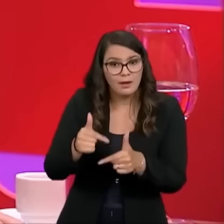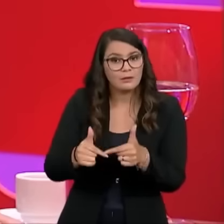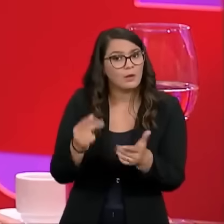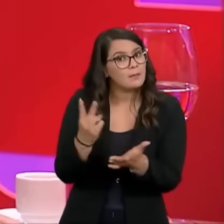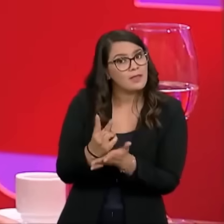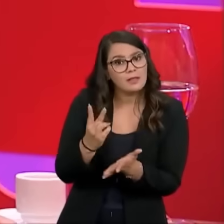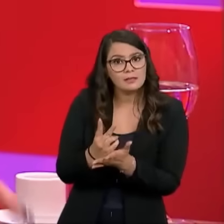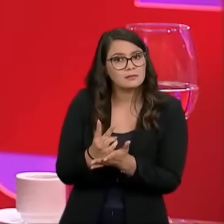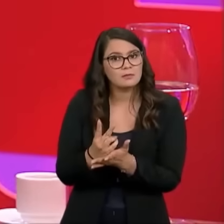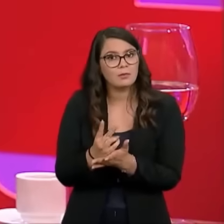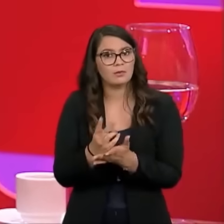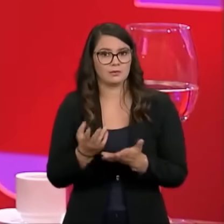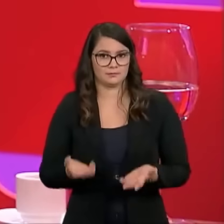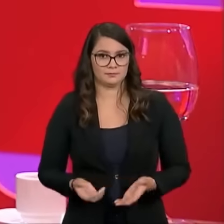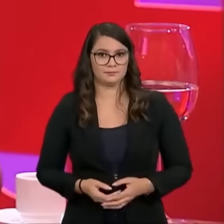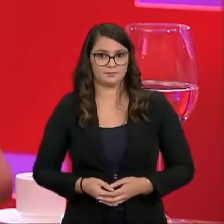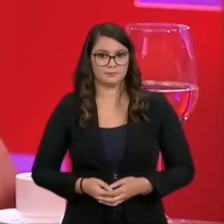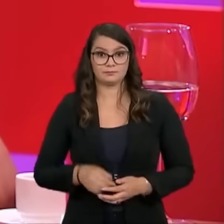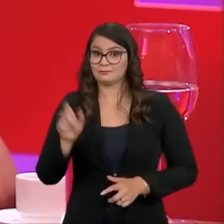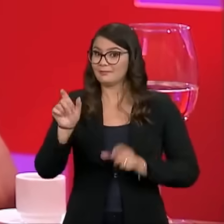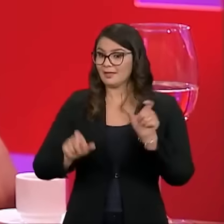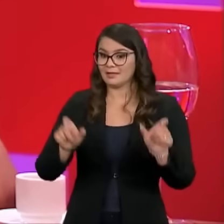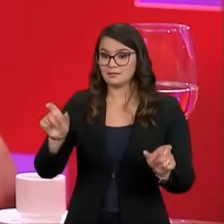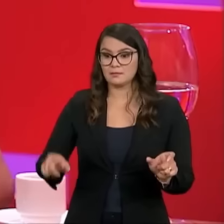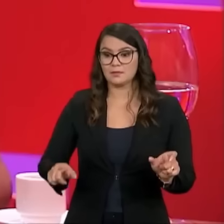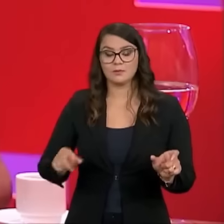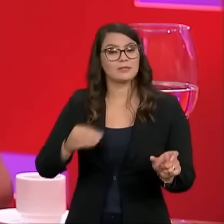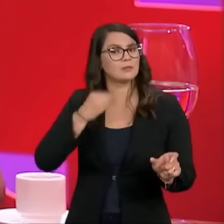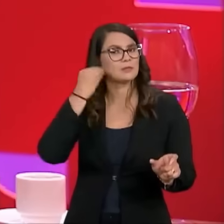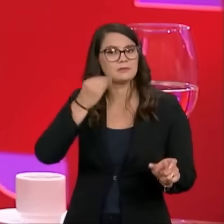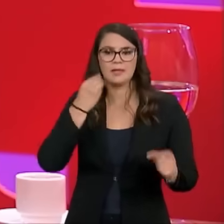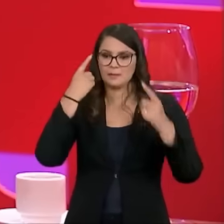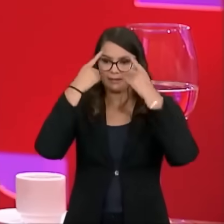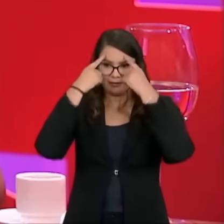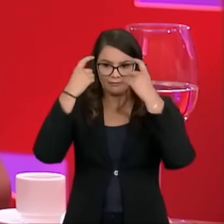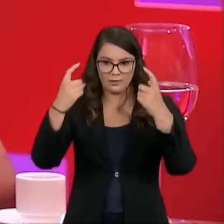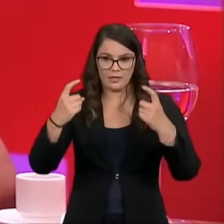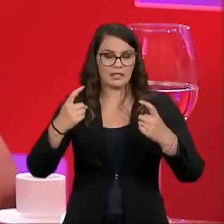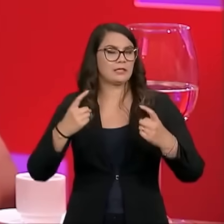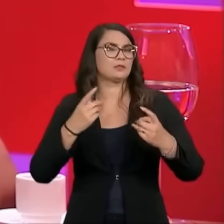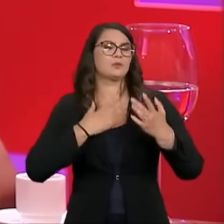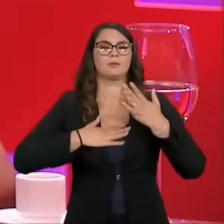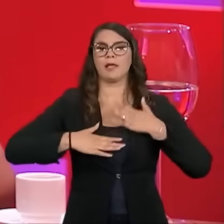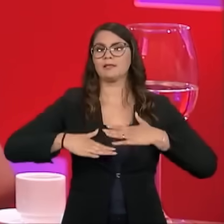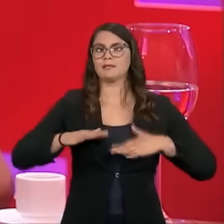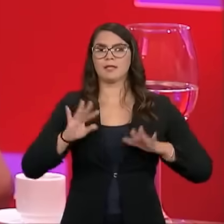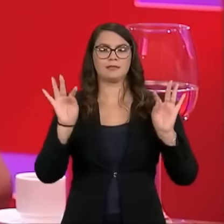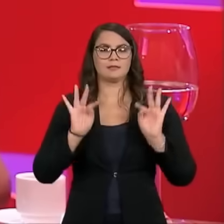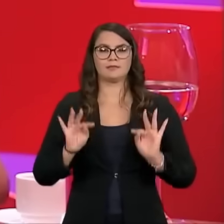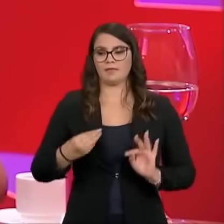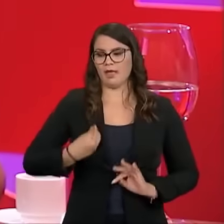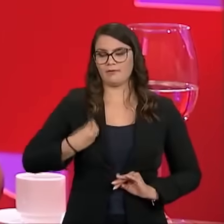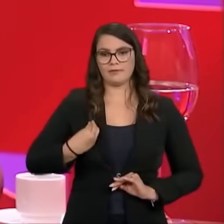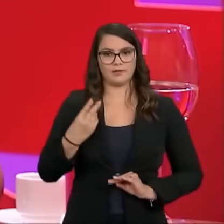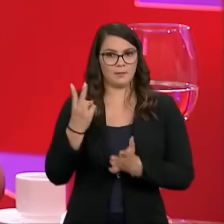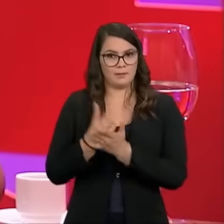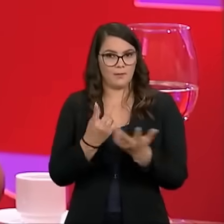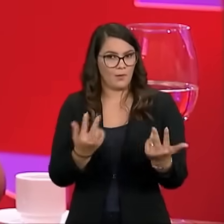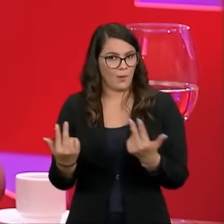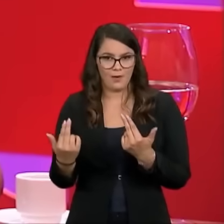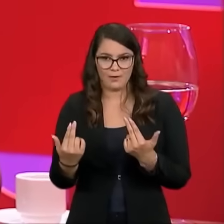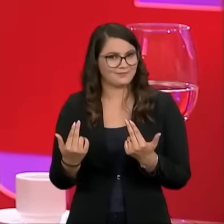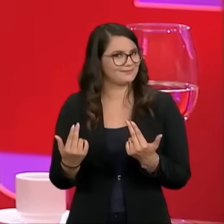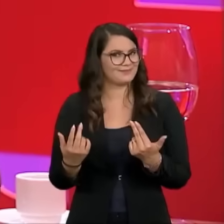seja dentro do ambiente da classe operária os indivíduos não experimentam as violências os prazeres as delícias da vida da mesma forma e os demarcadores são